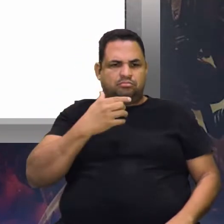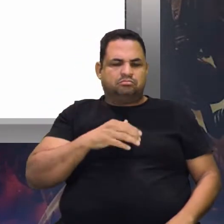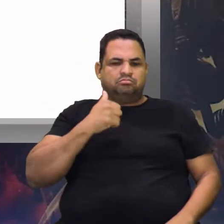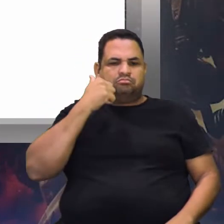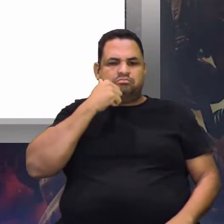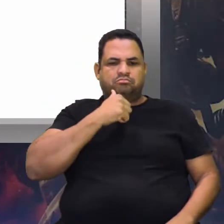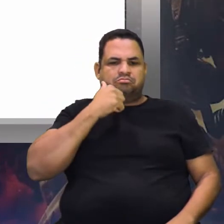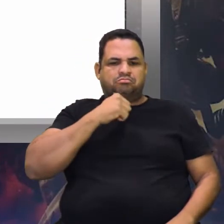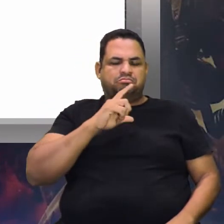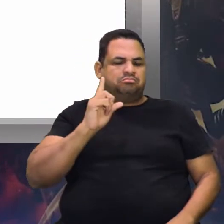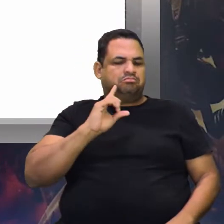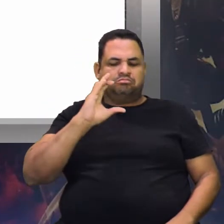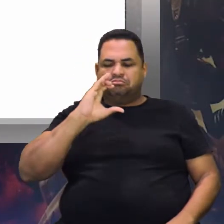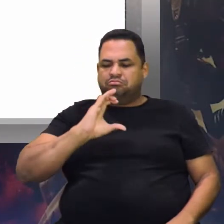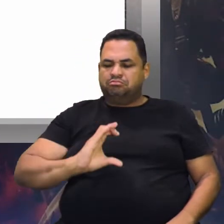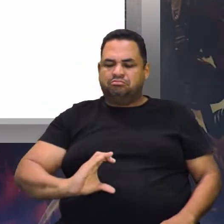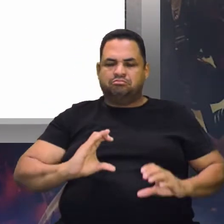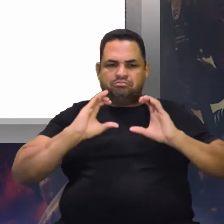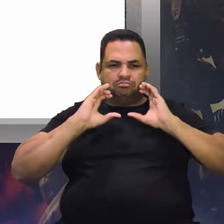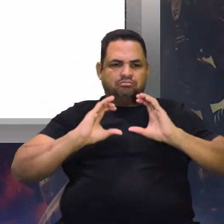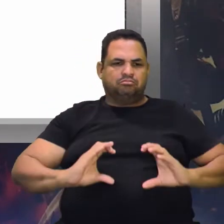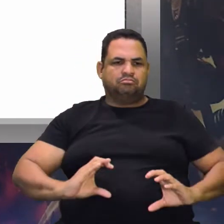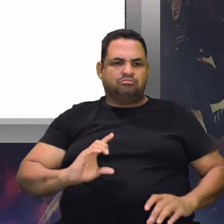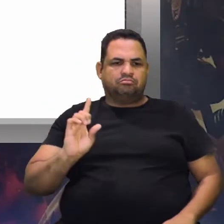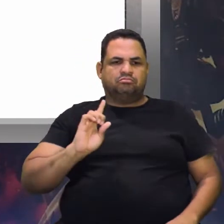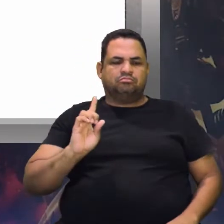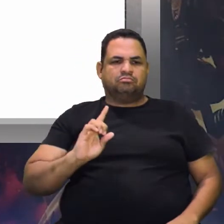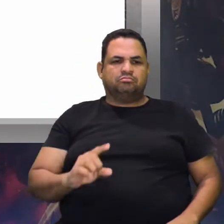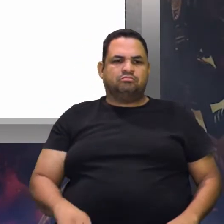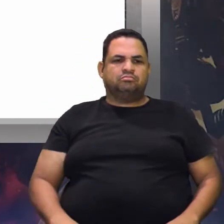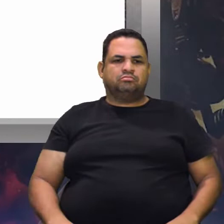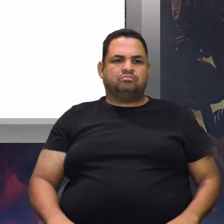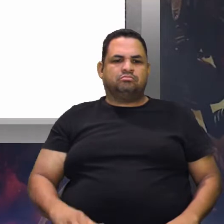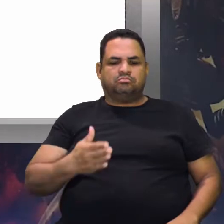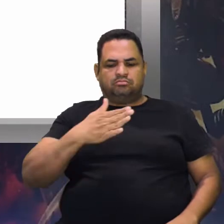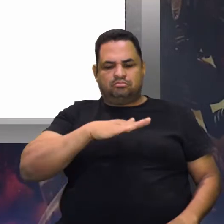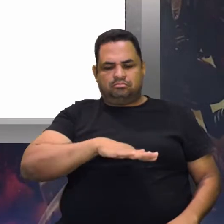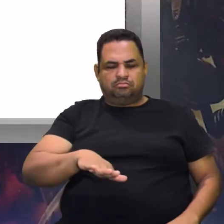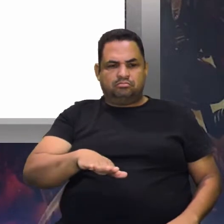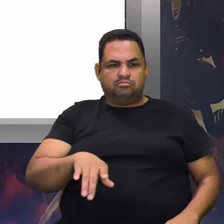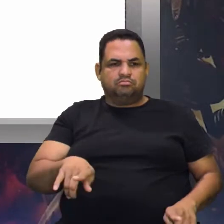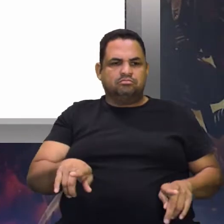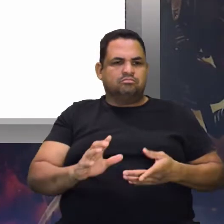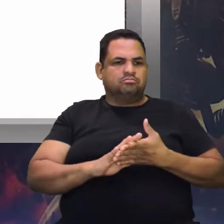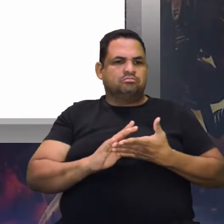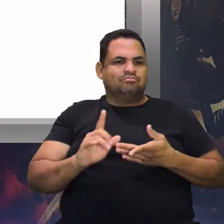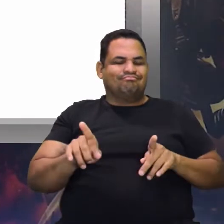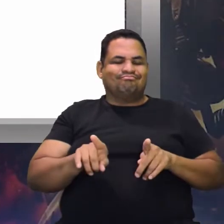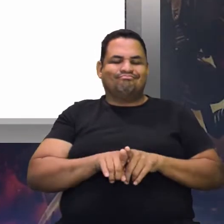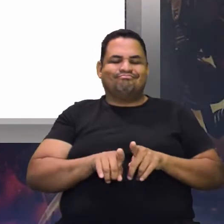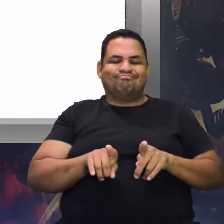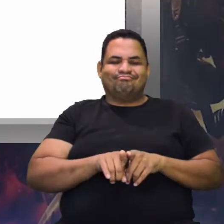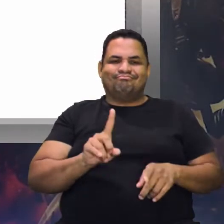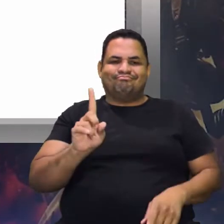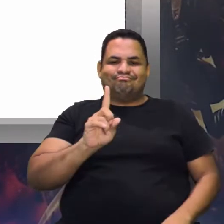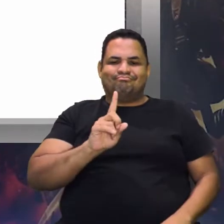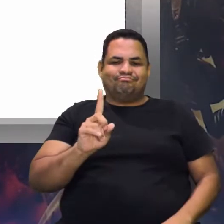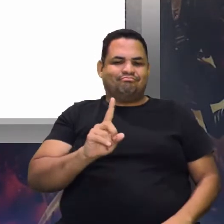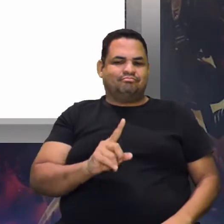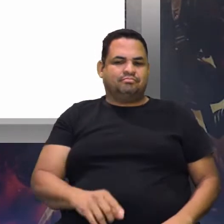na Grécia? Não. Crianças eram cidadãos na